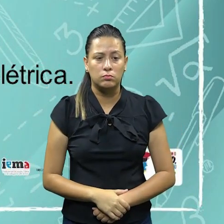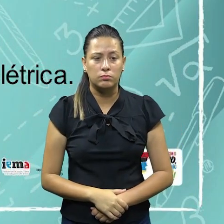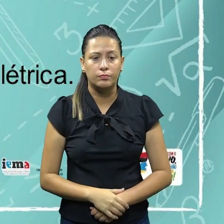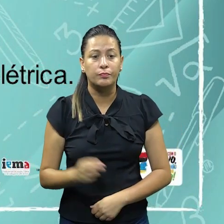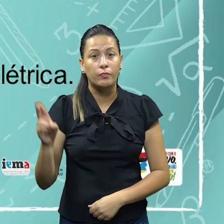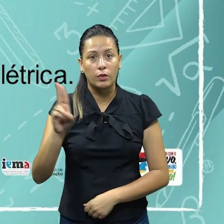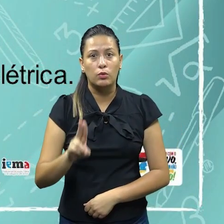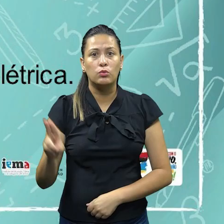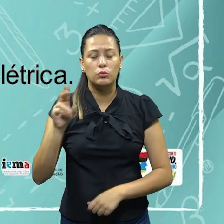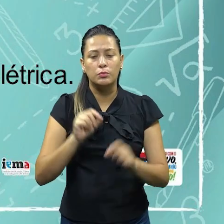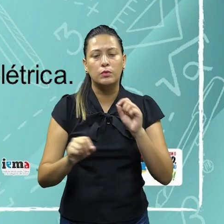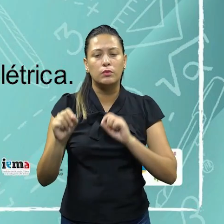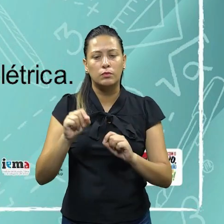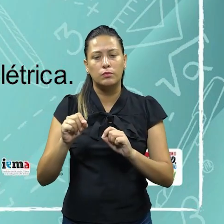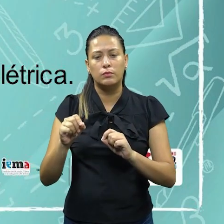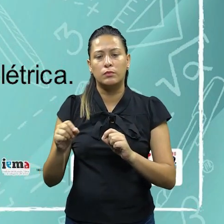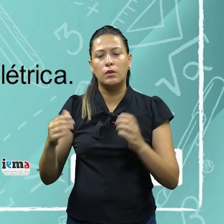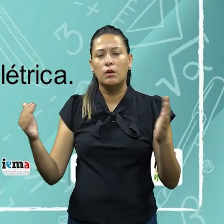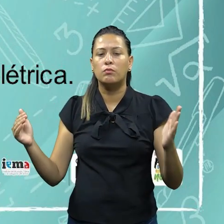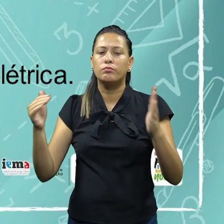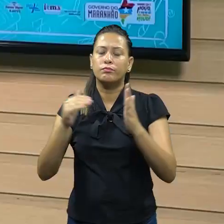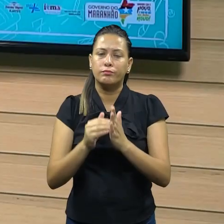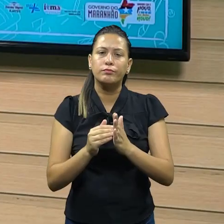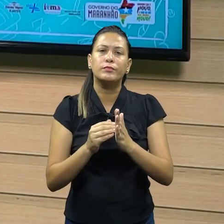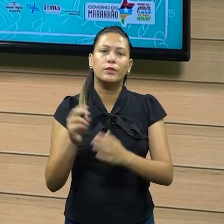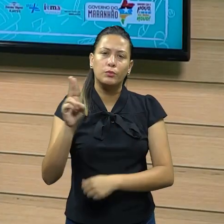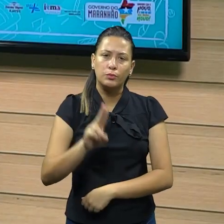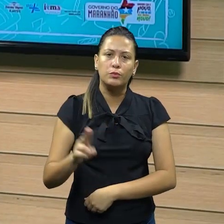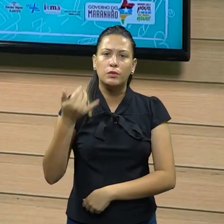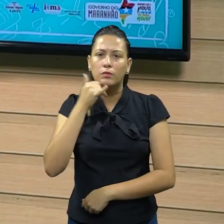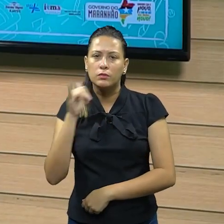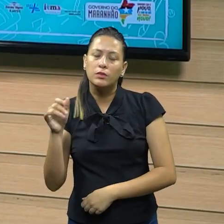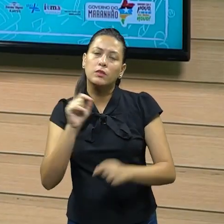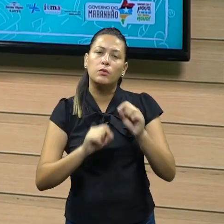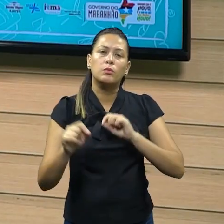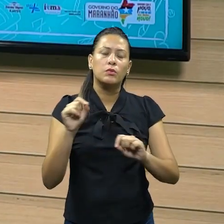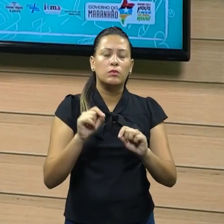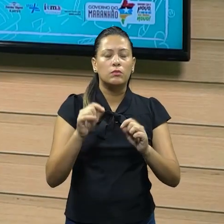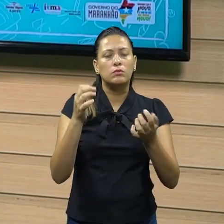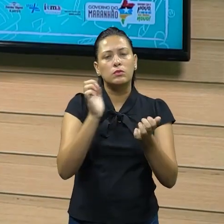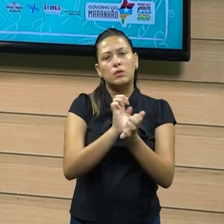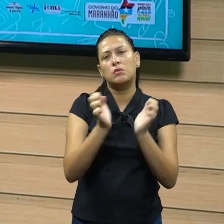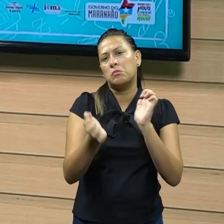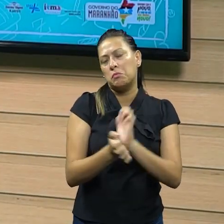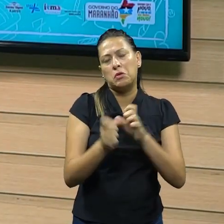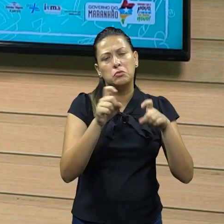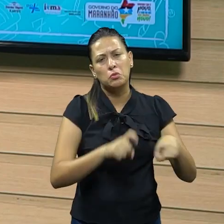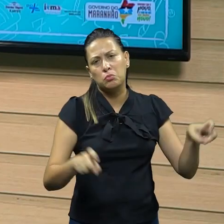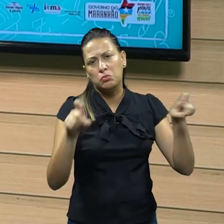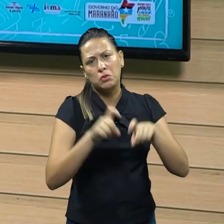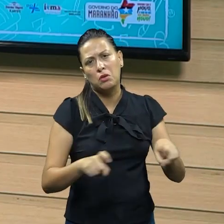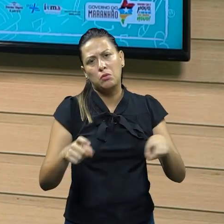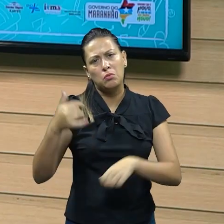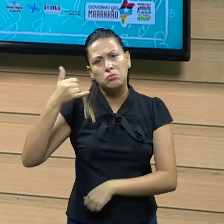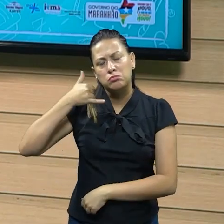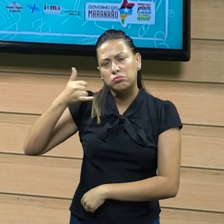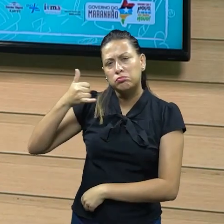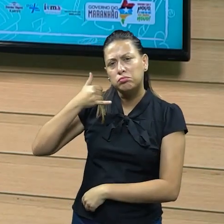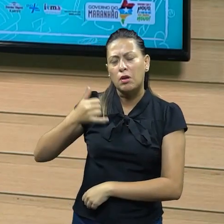é o usuário, é o destino final da energia elétrica. São os aparelhos que a gente utiliza, os computadores,